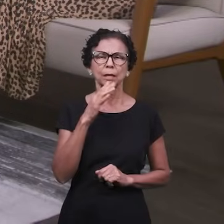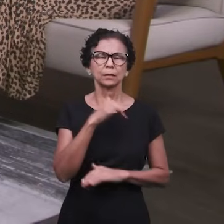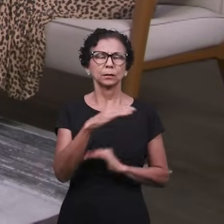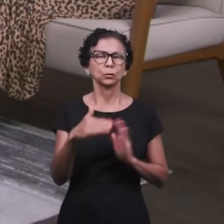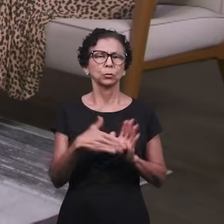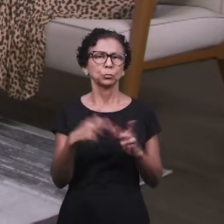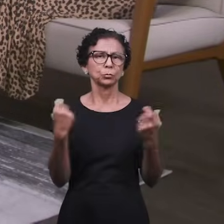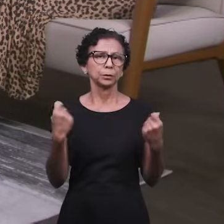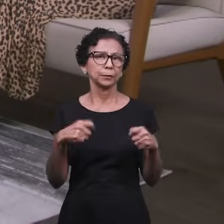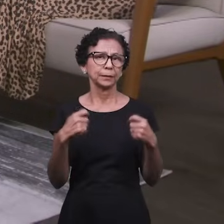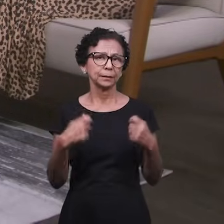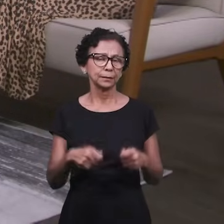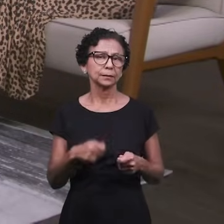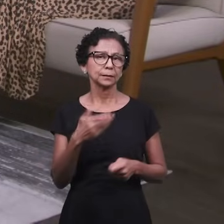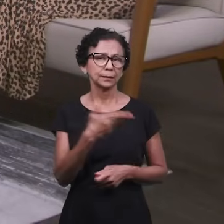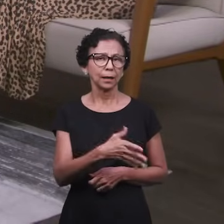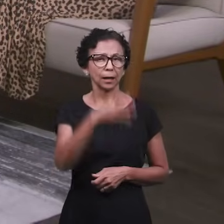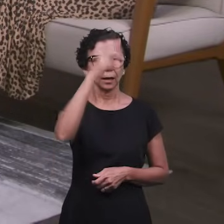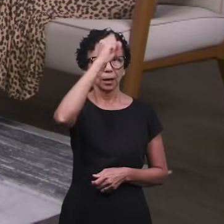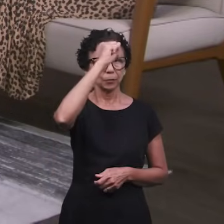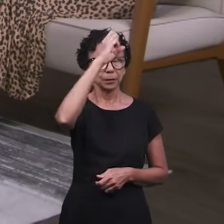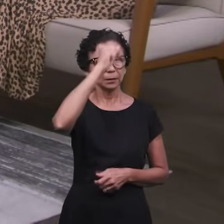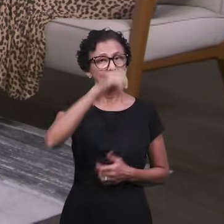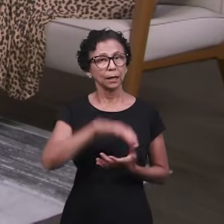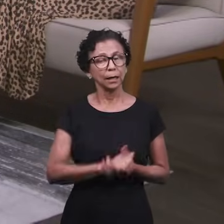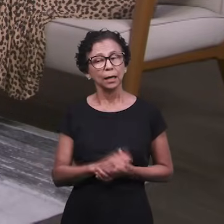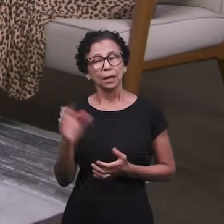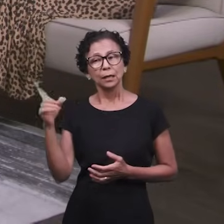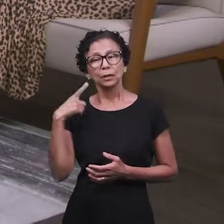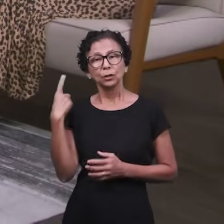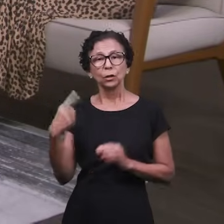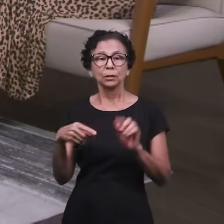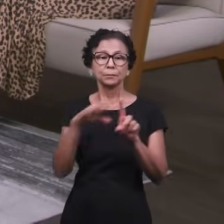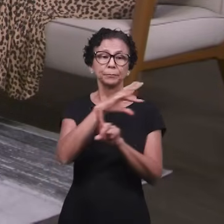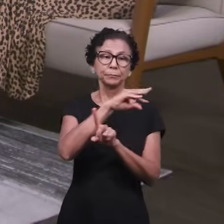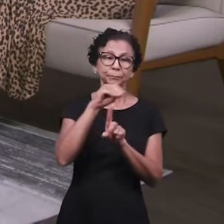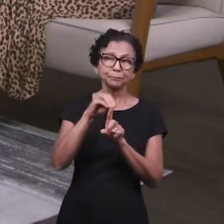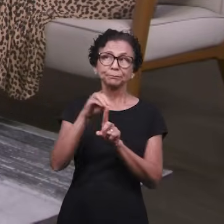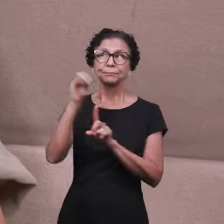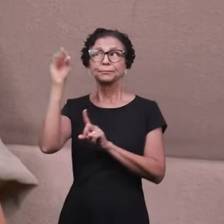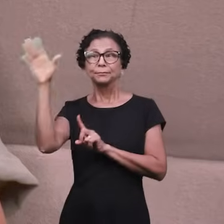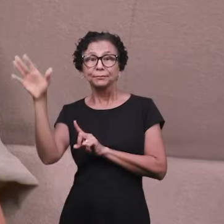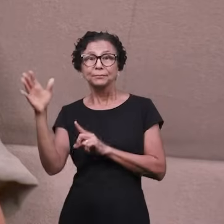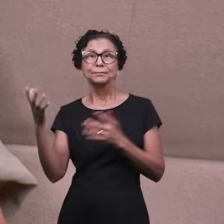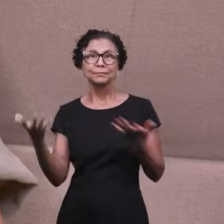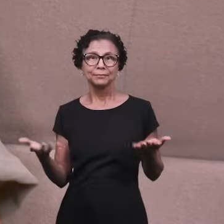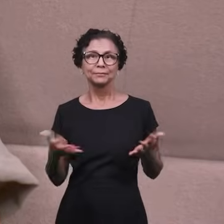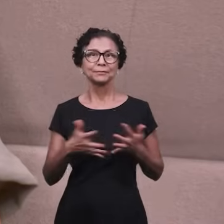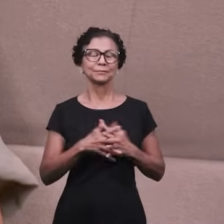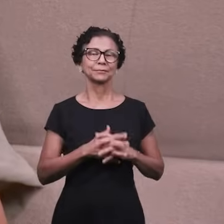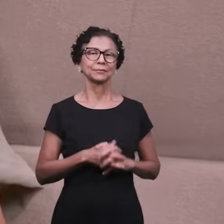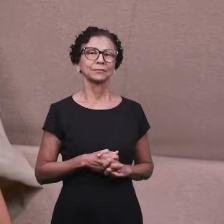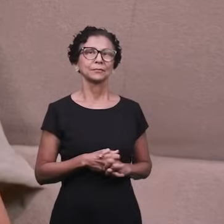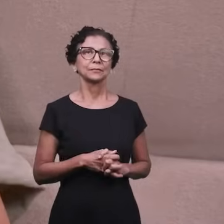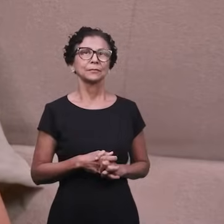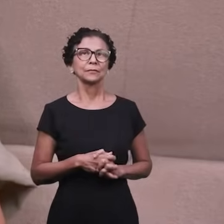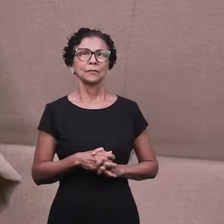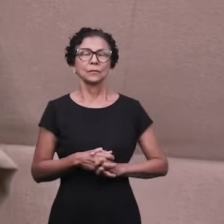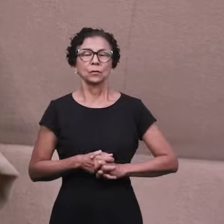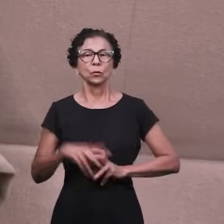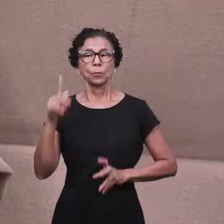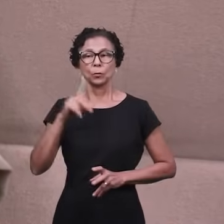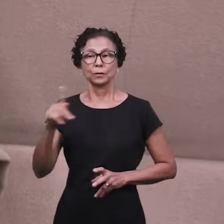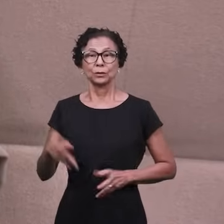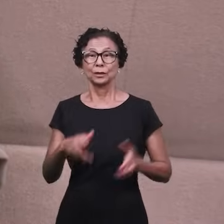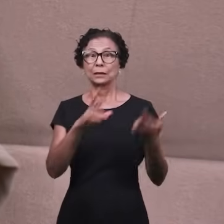instrumento de levar essa comunicação entre o Senhor e a classe, né? O que o Senhor quer. Por isso que a responsabilidade